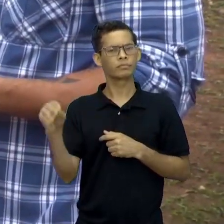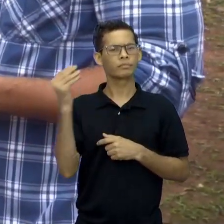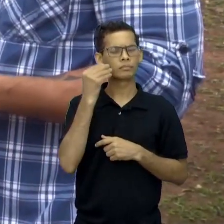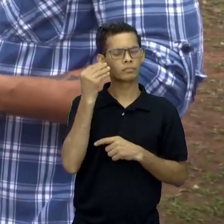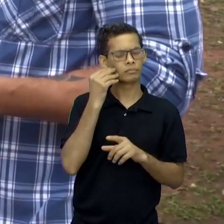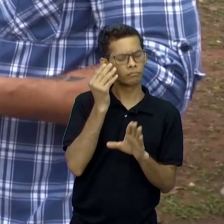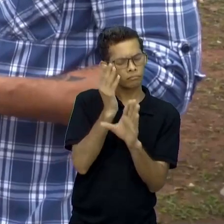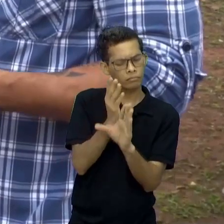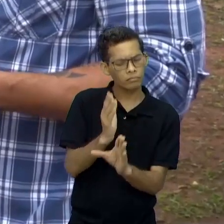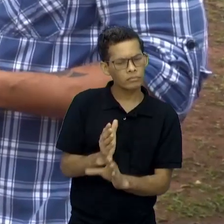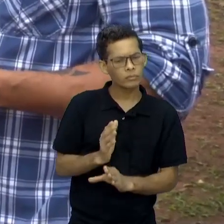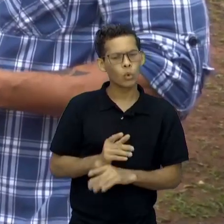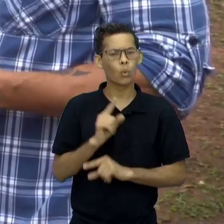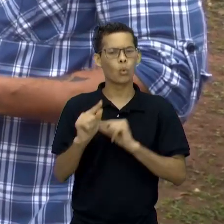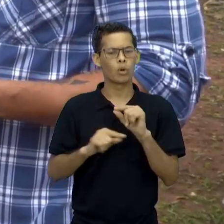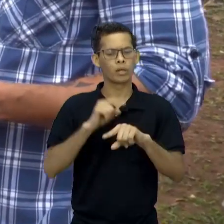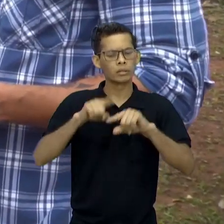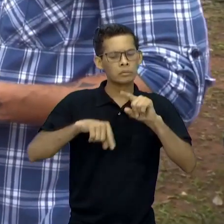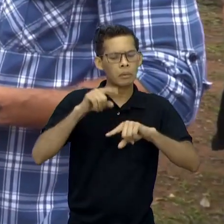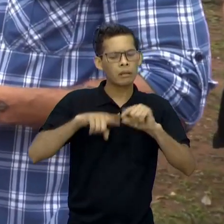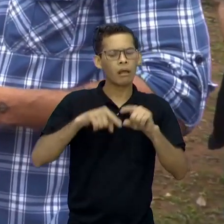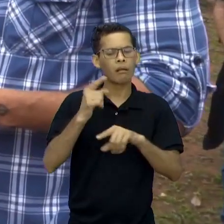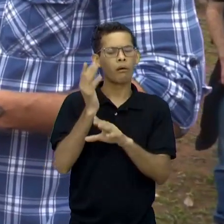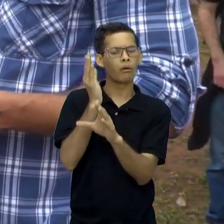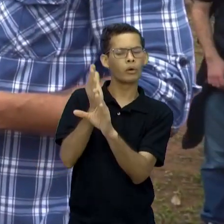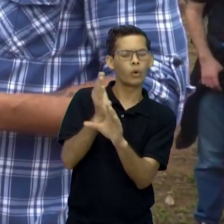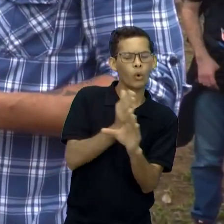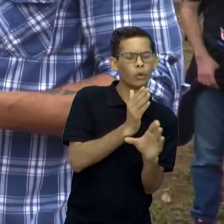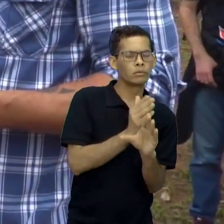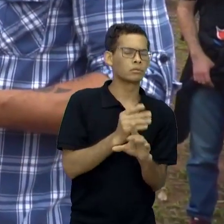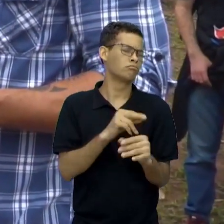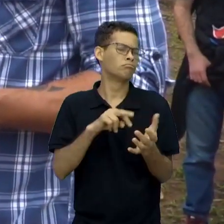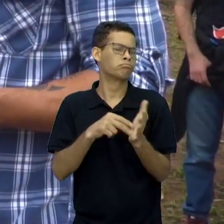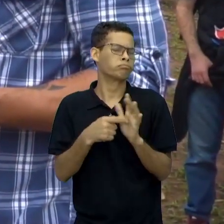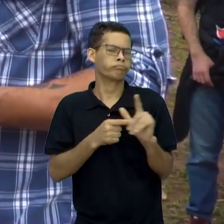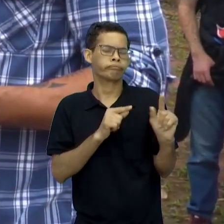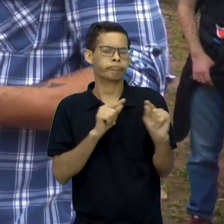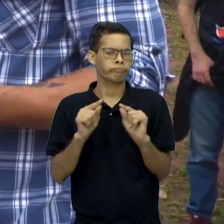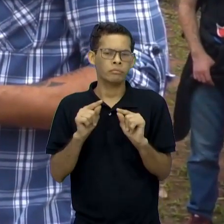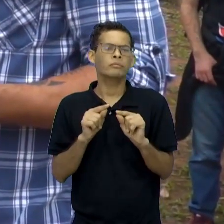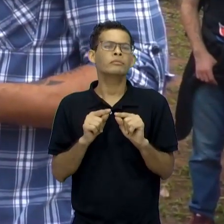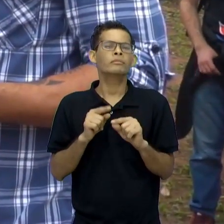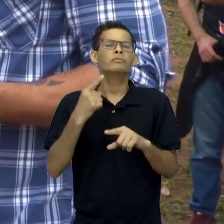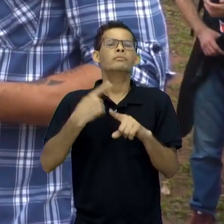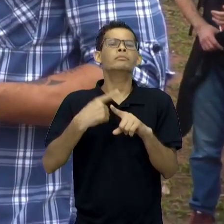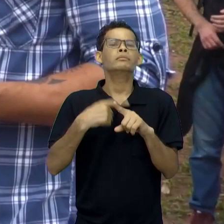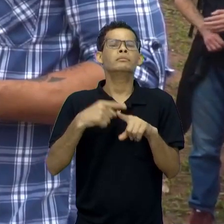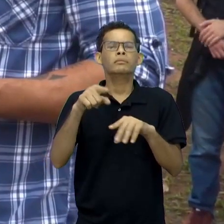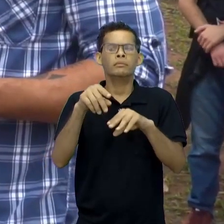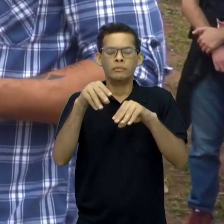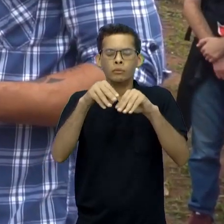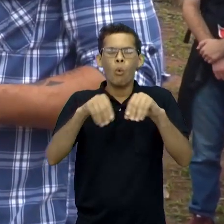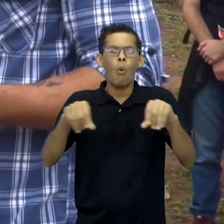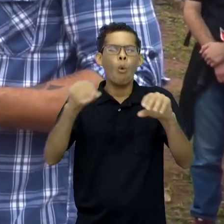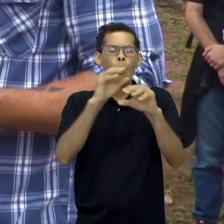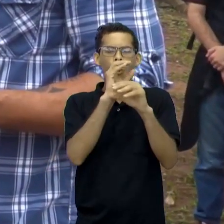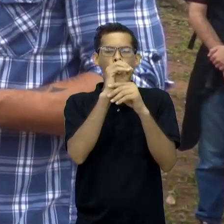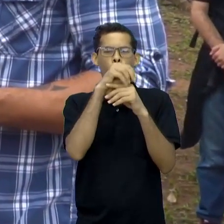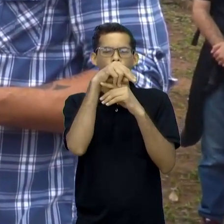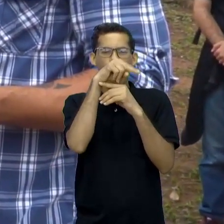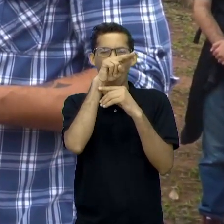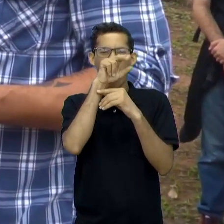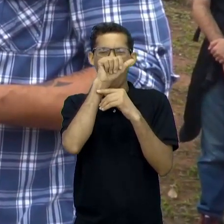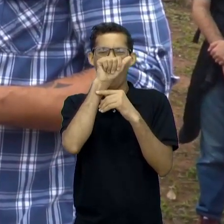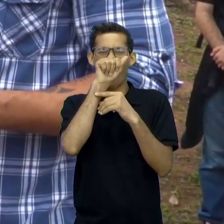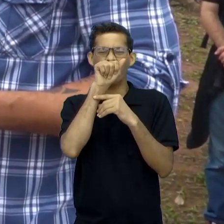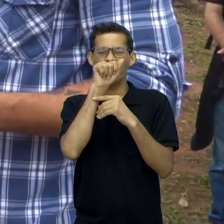tipo de material que está te proporcionando a reflexão desta onda de alta frequência. A